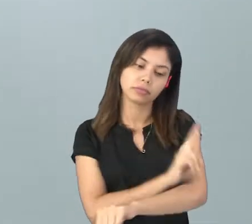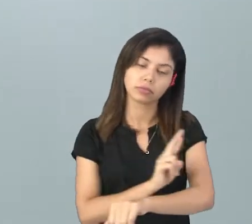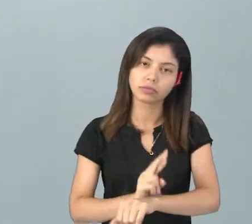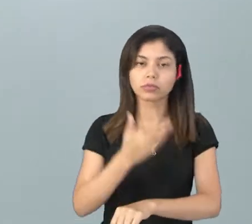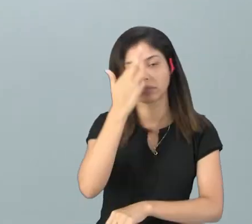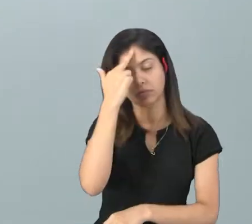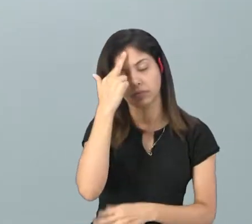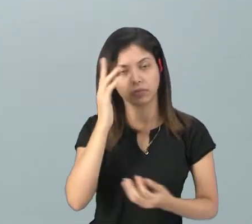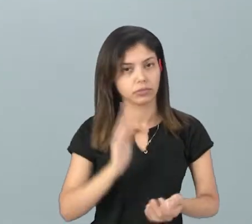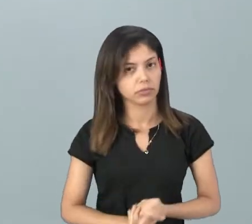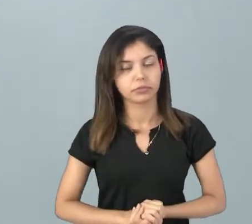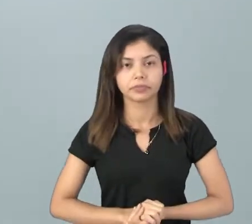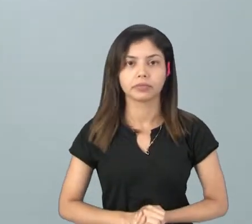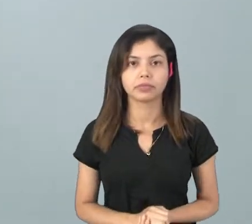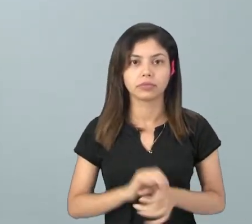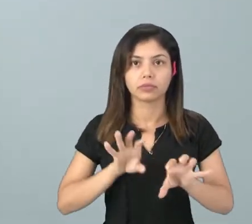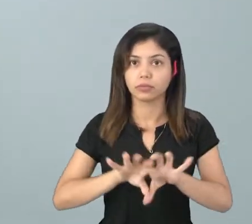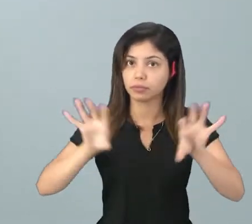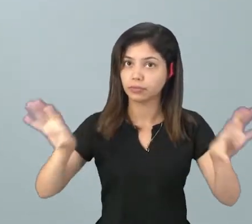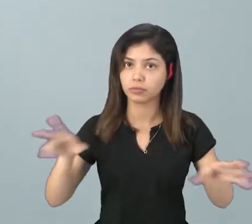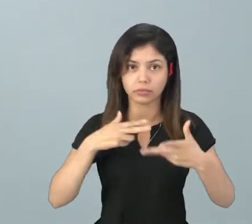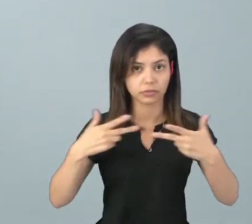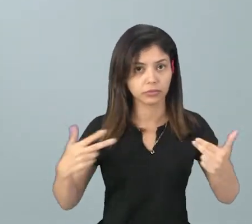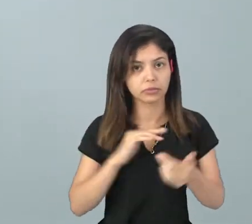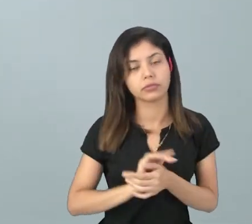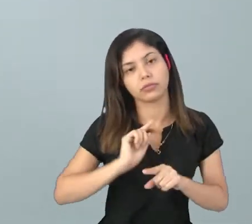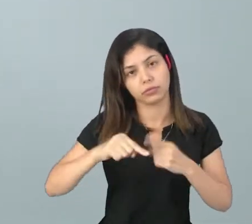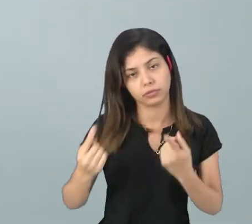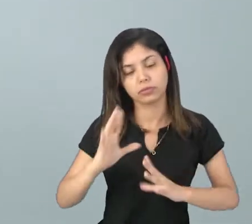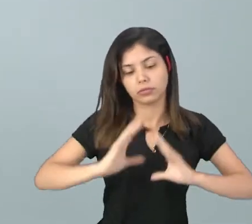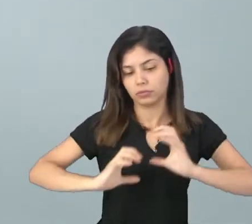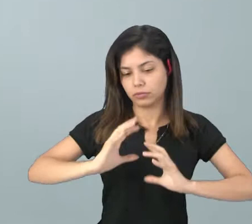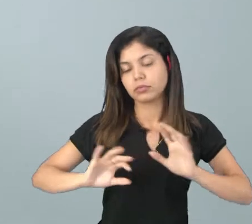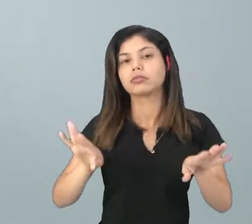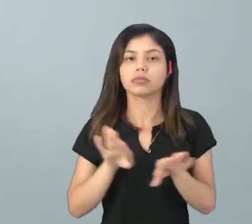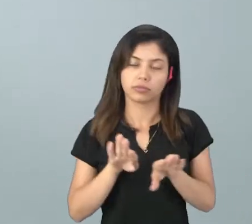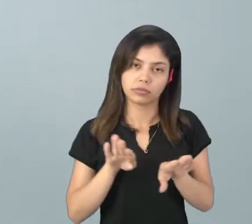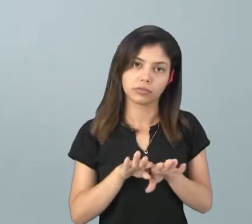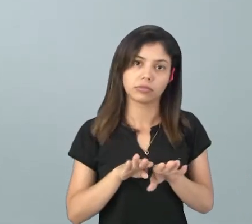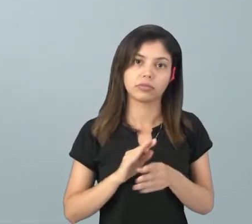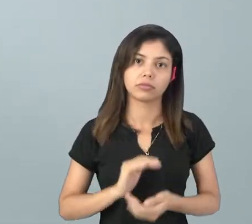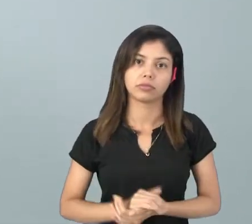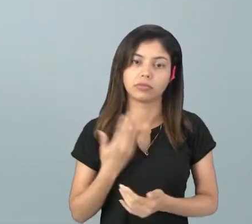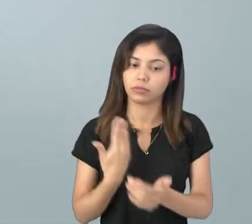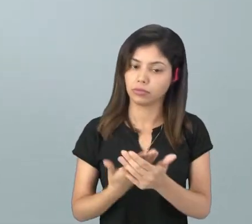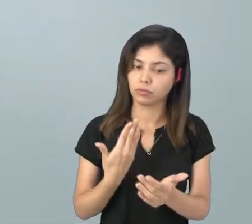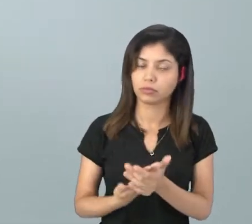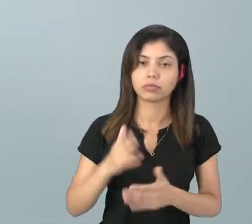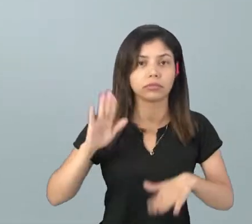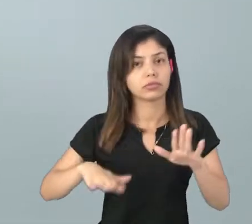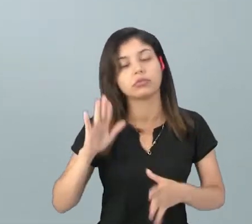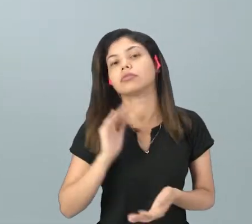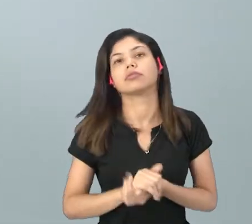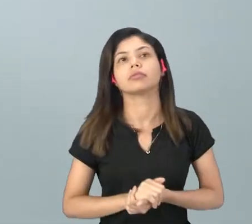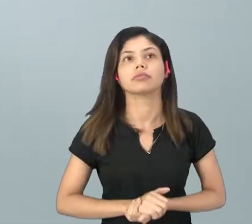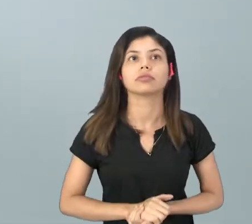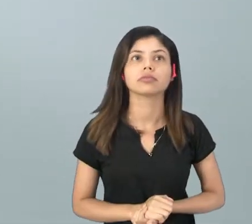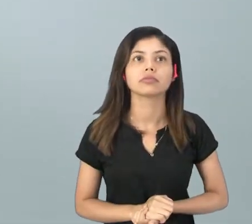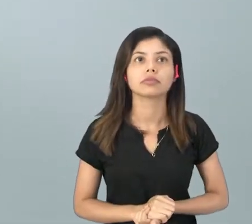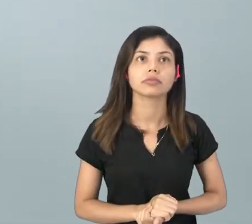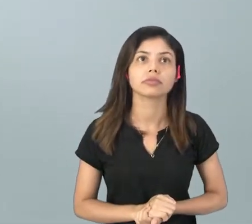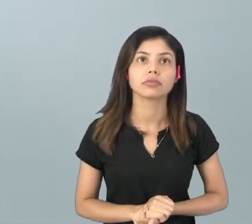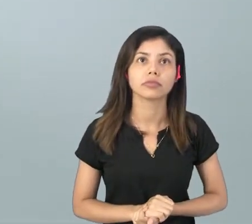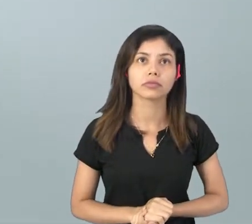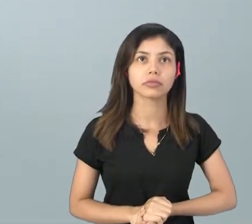né? Tem gente que sabe conviver, mas às vezes há conflito, e aí o objeto de estudo de hoje é justamente isso,